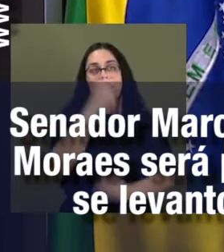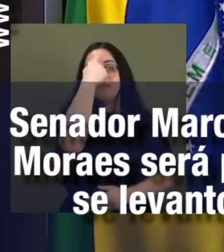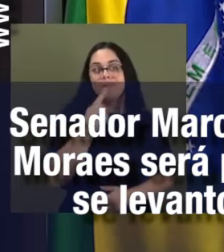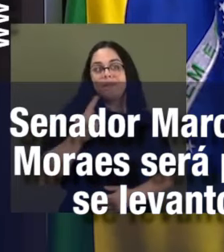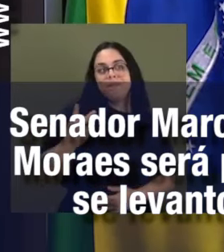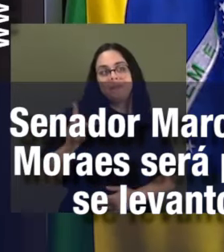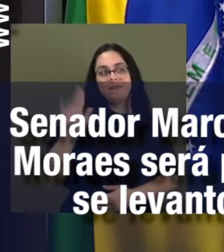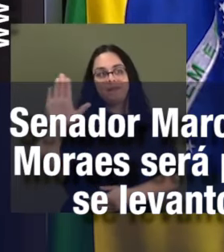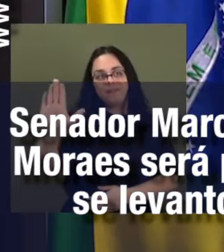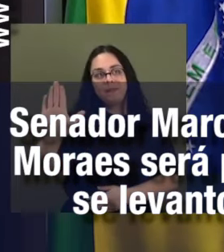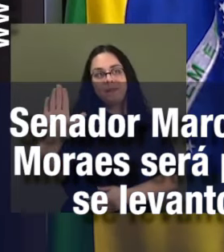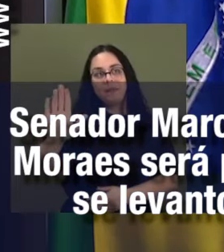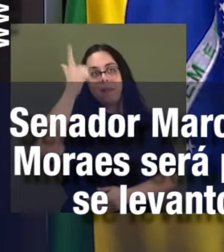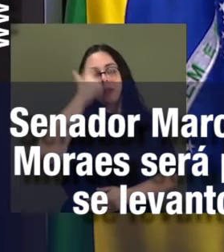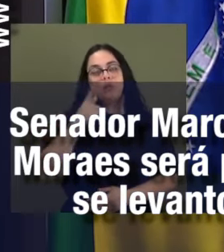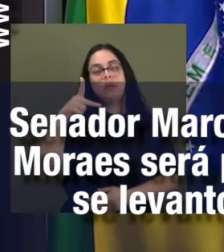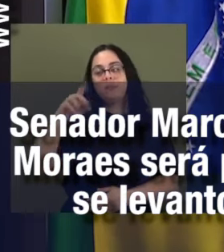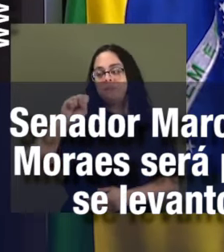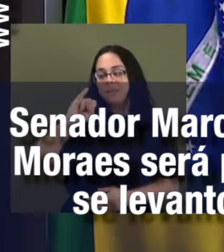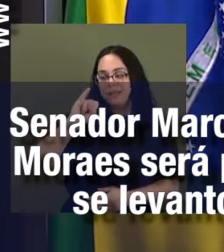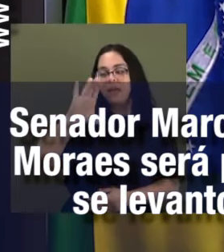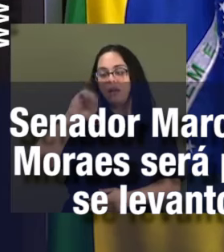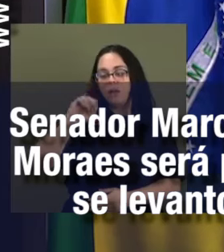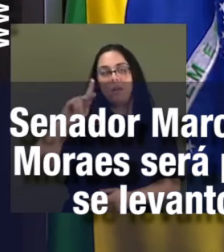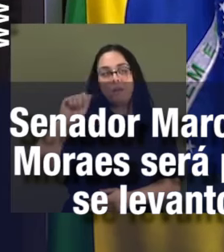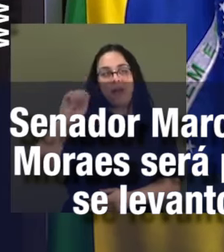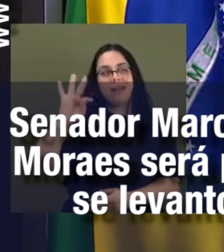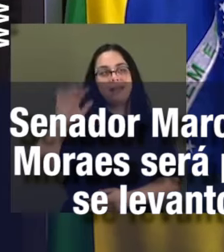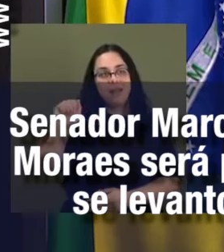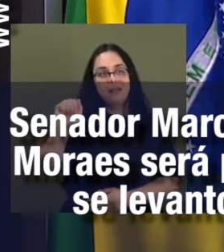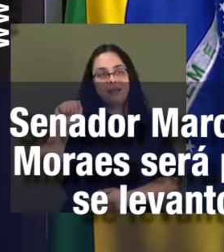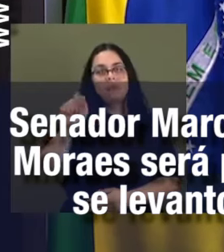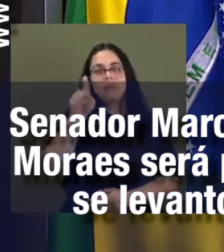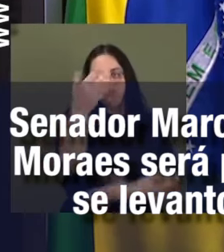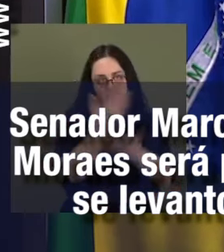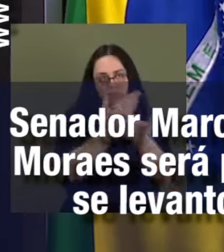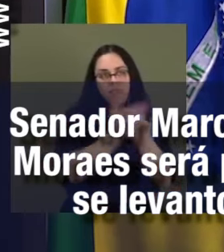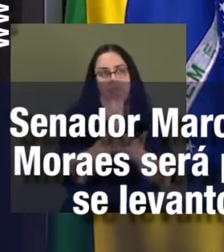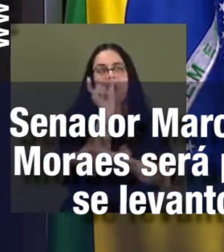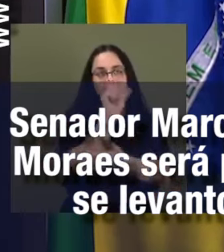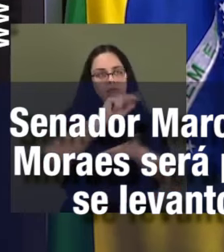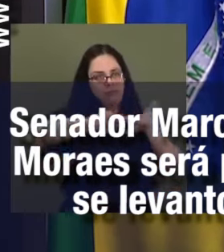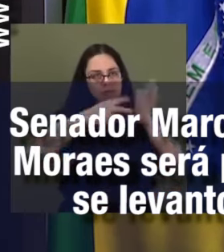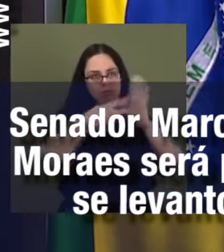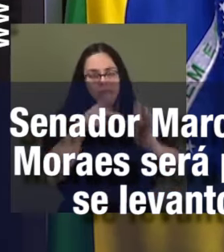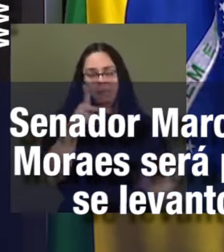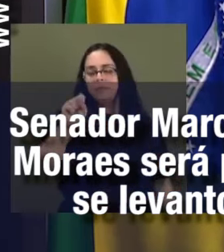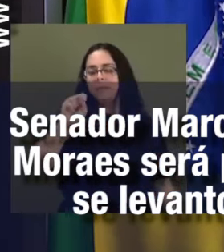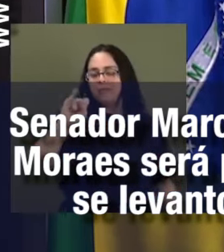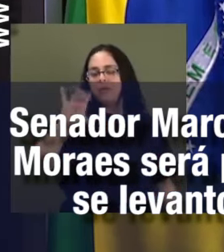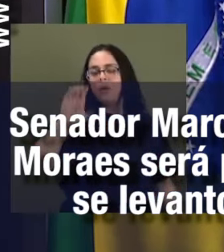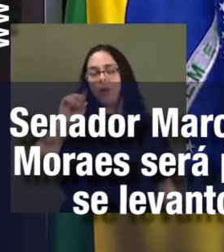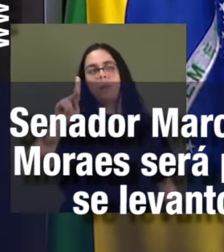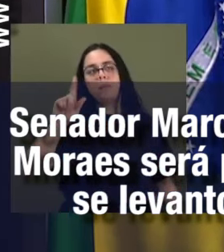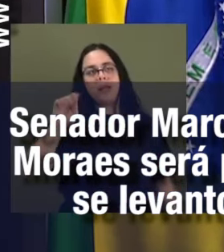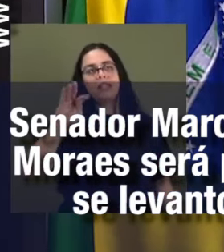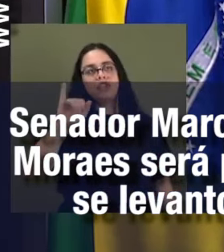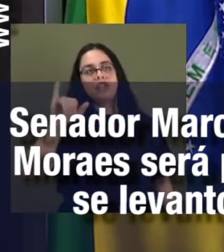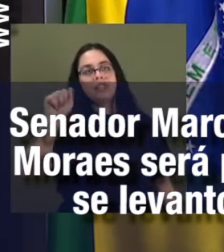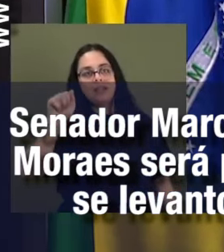personalidade dele, de psicopata. Pode estudar o que é psicopatia. Vocês vão achar que escreveram